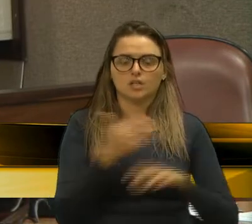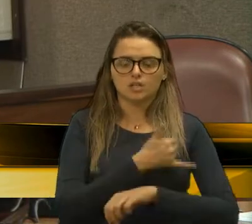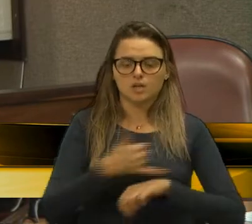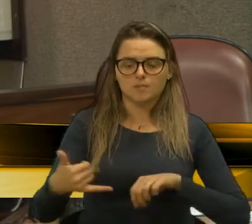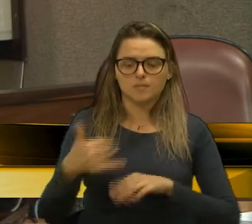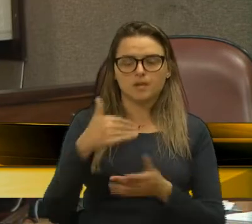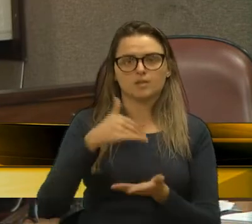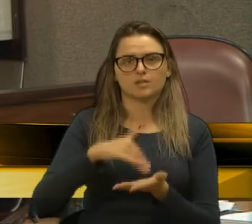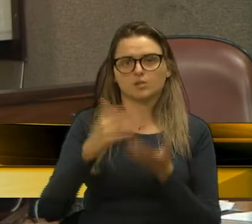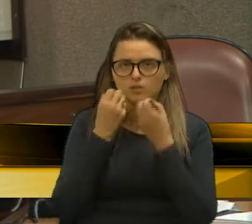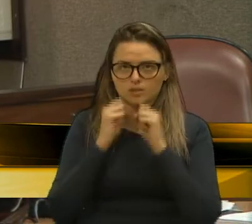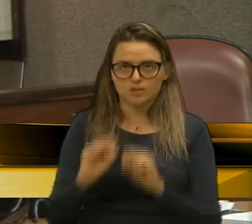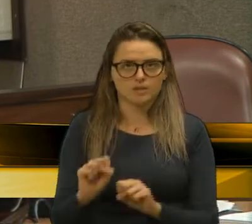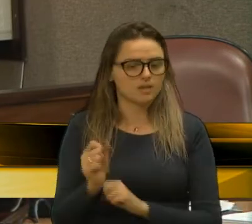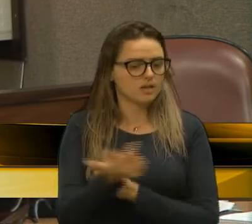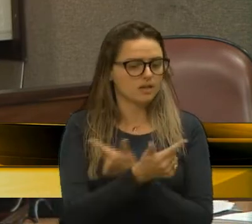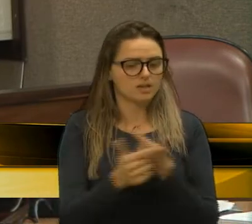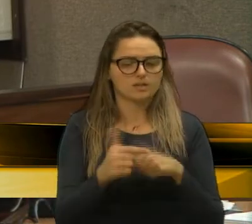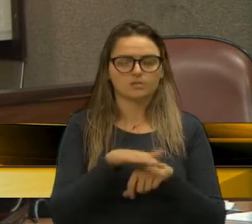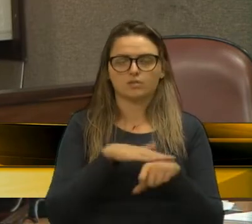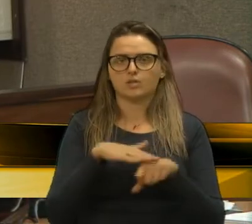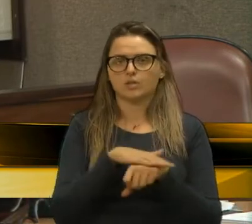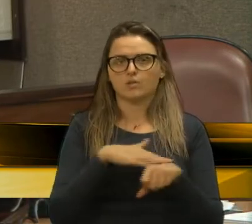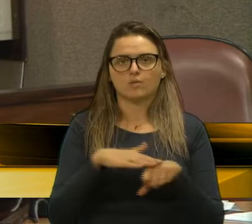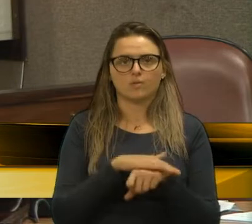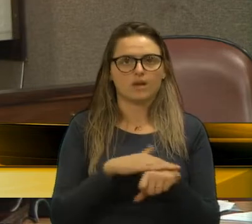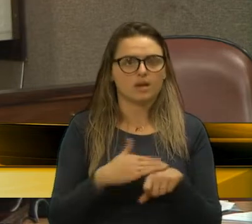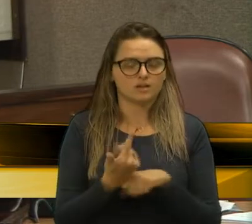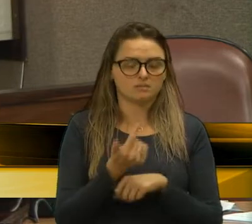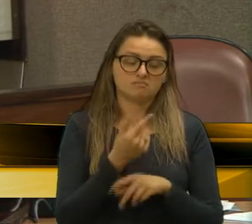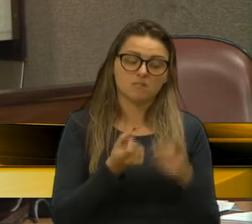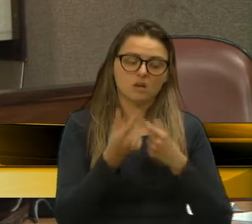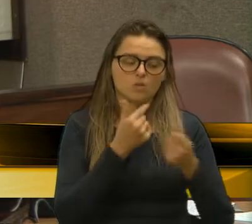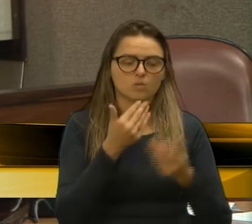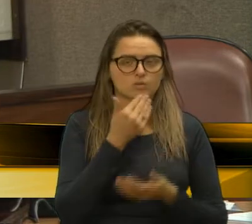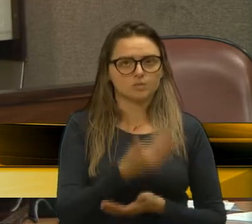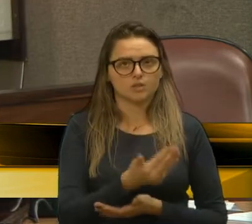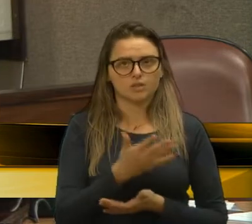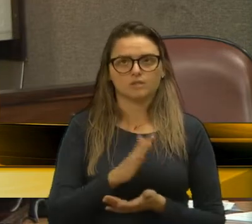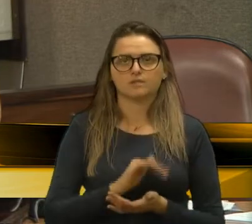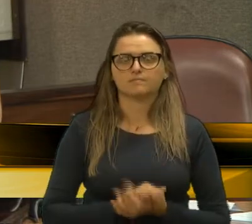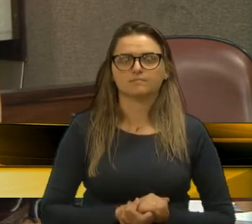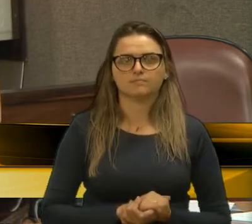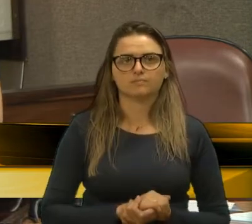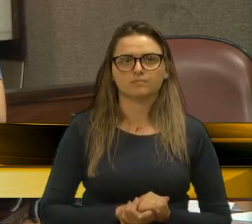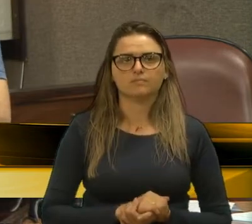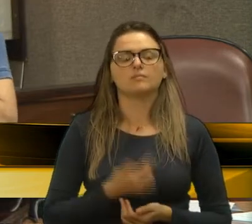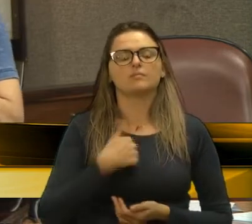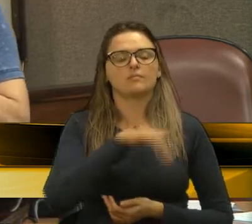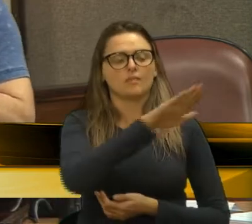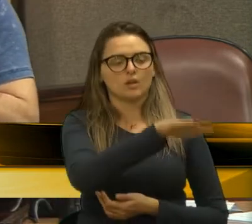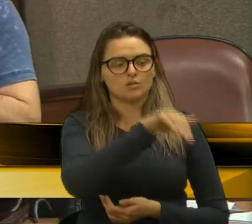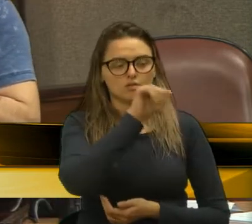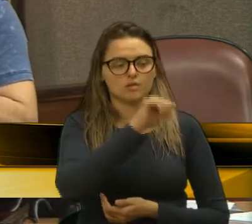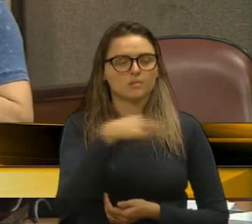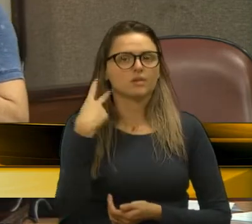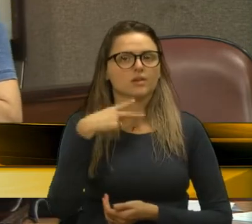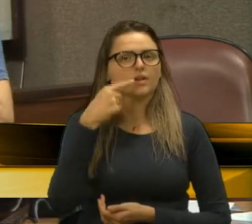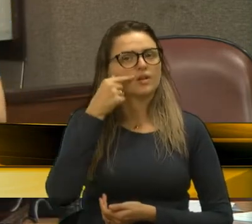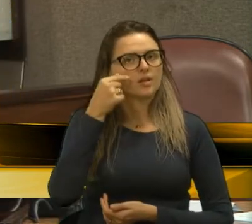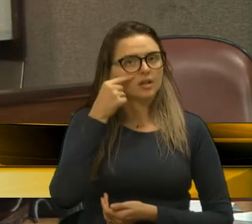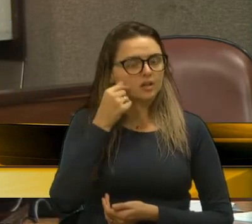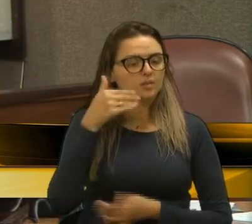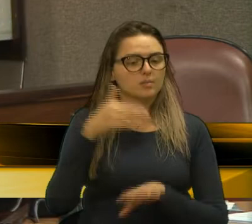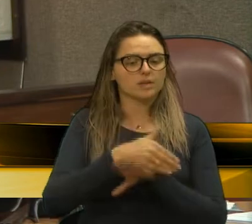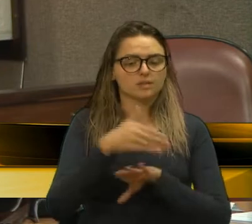e que não tinha o diálogo não é com eles uma significa sanções enfim chamei o vereador édio elói frizzo estava presente à sua